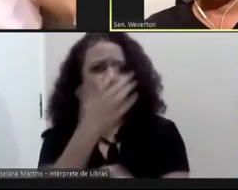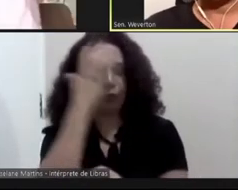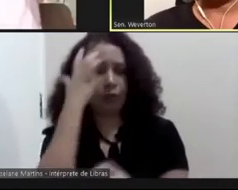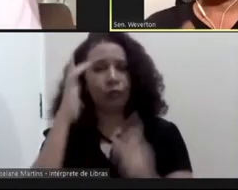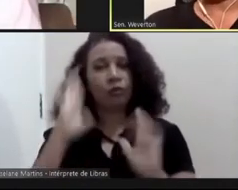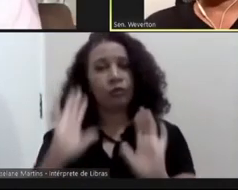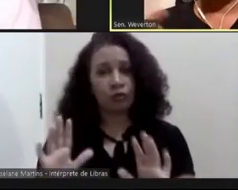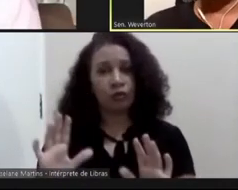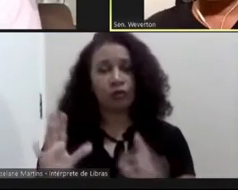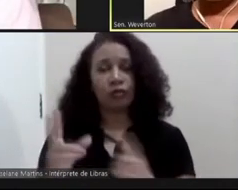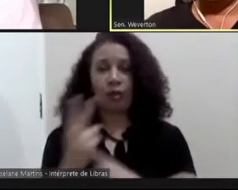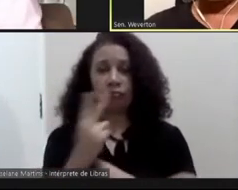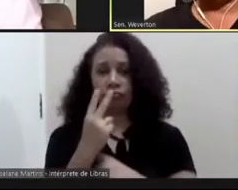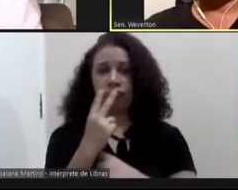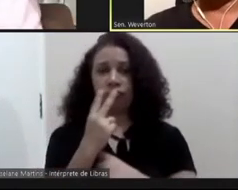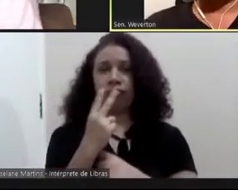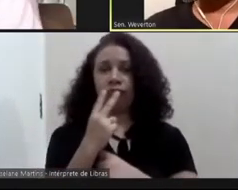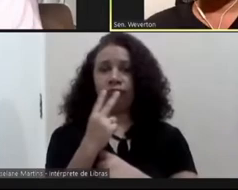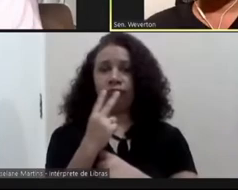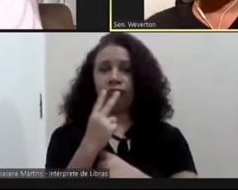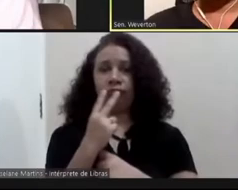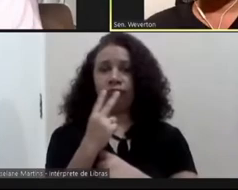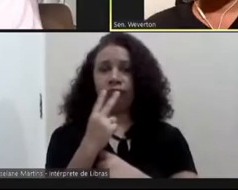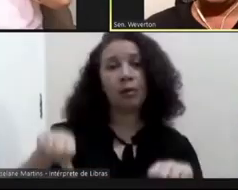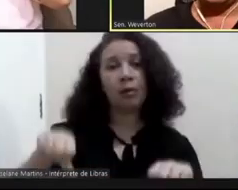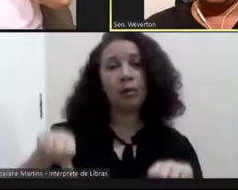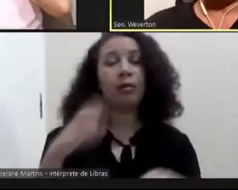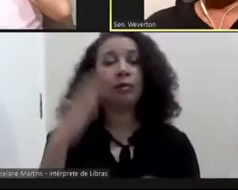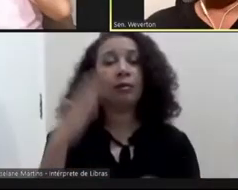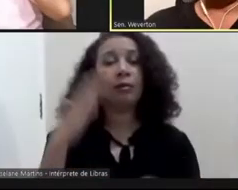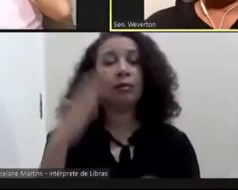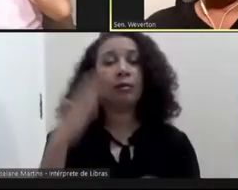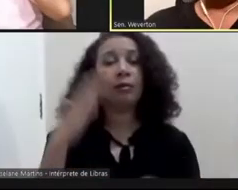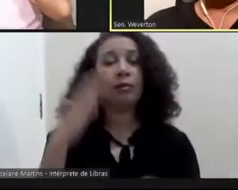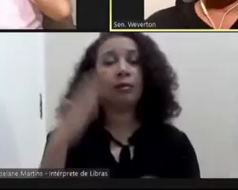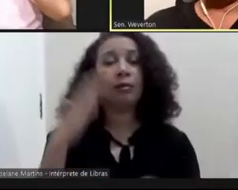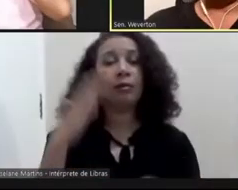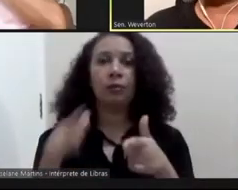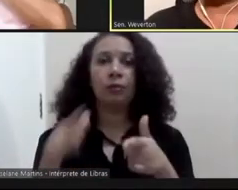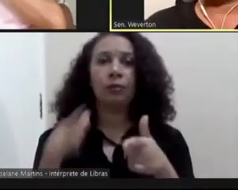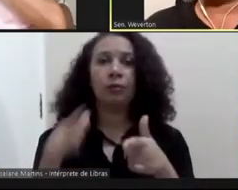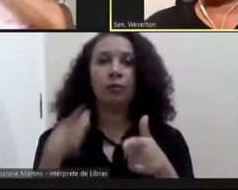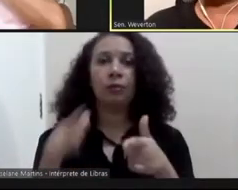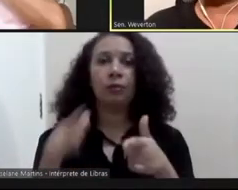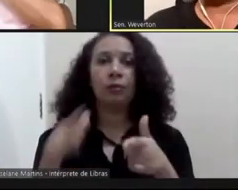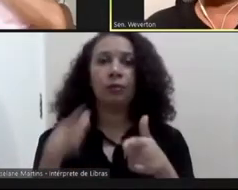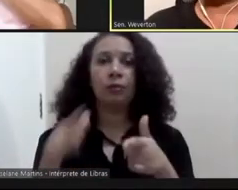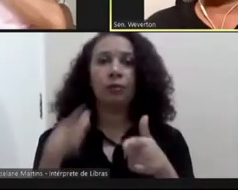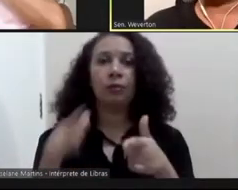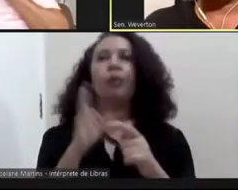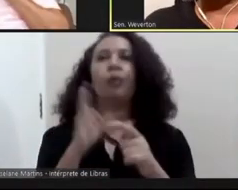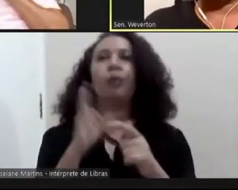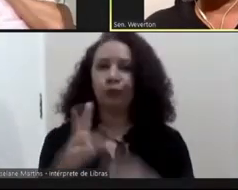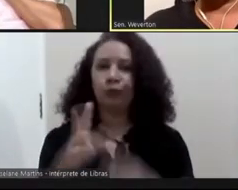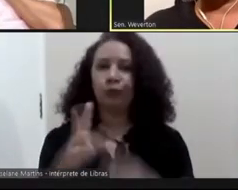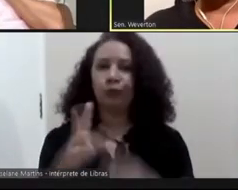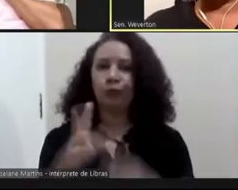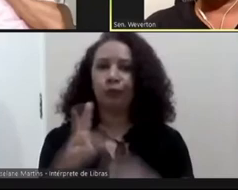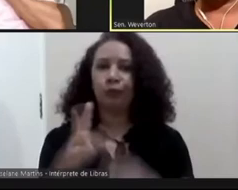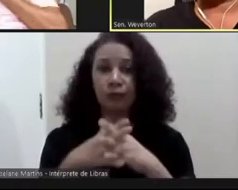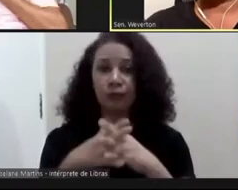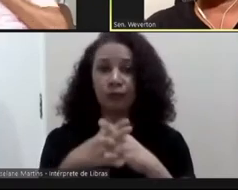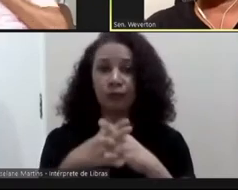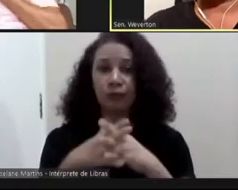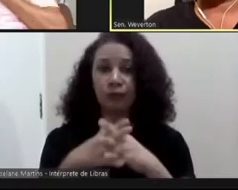está. E o pior de tudo, apesar de sabendo do problema, ainda se arruma confusão com países